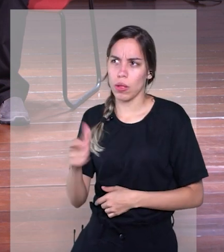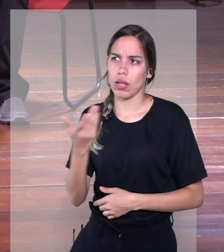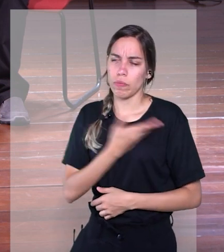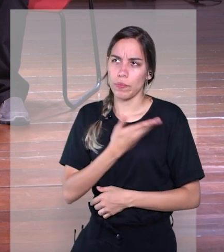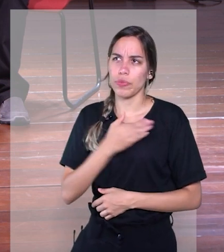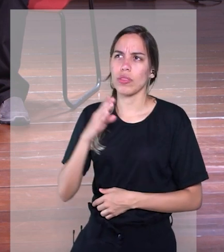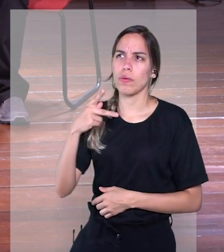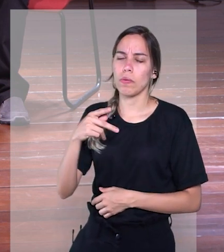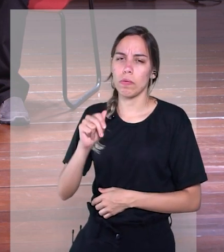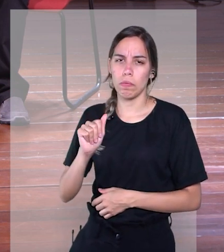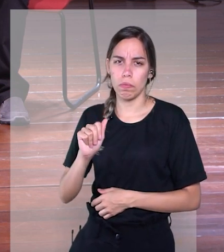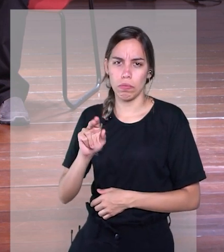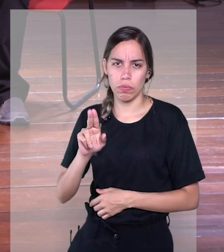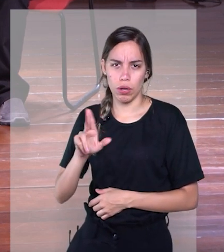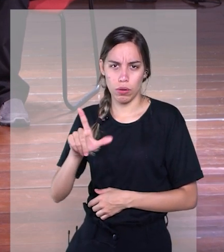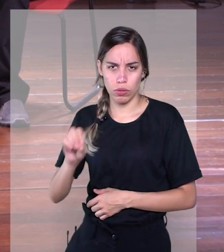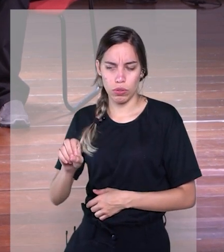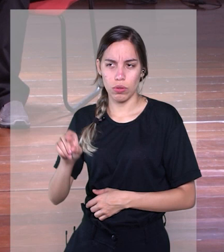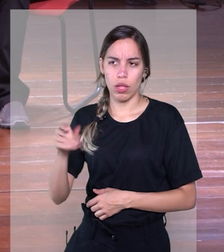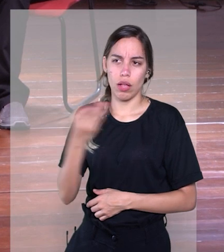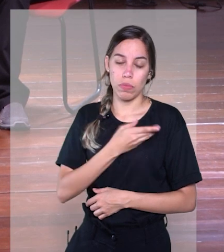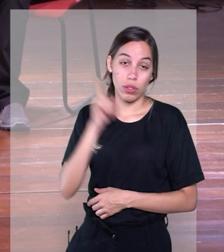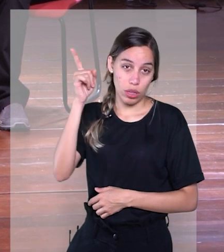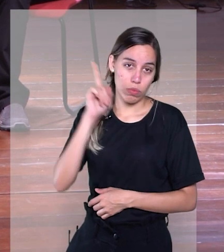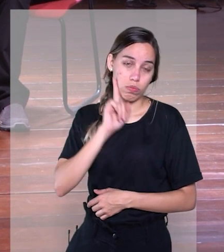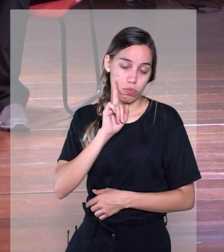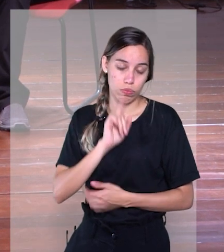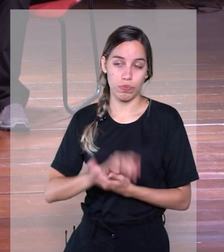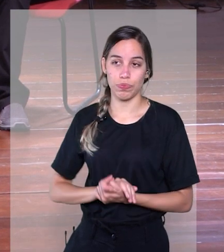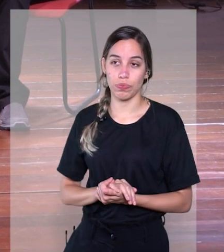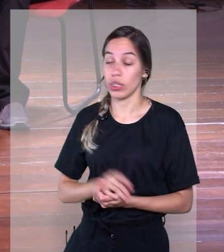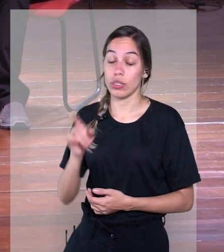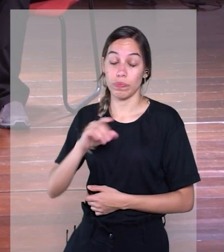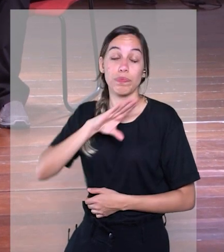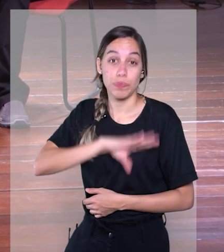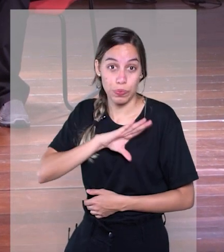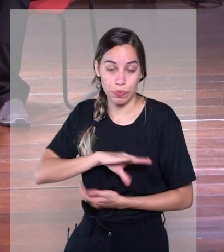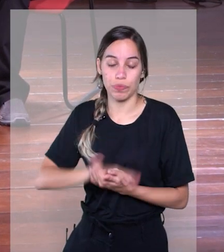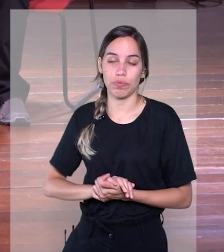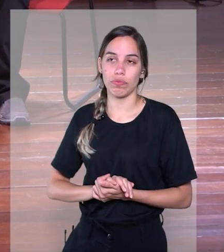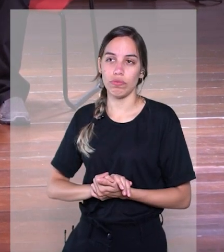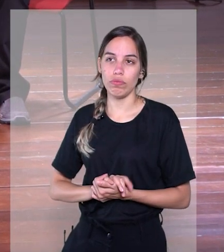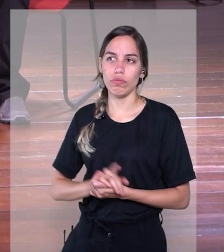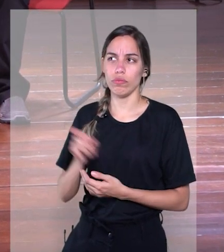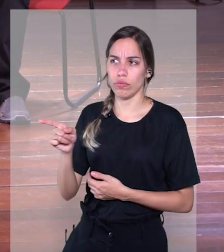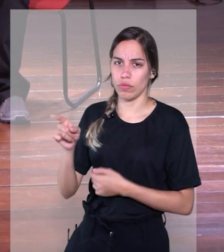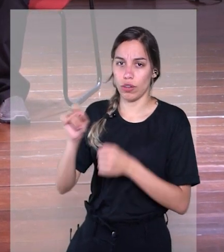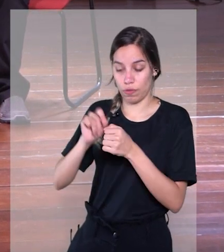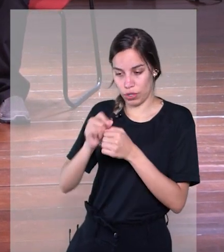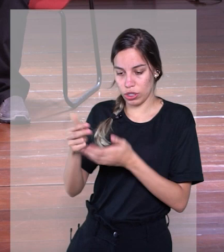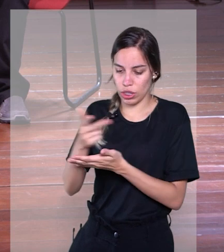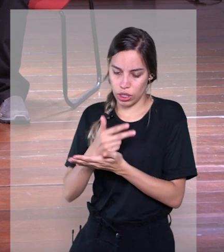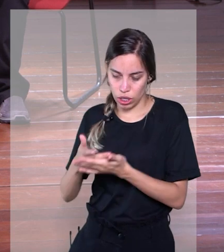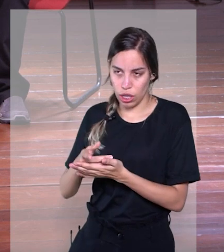Barata, lá de Lisboa, que é um grande designer. E basicamente eu fiz o projeto gráfico e ele adaptou para o livro,